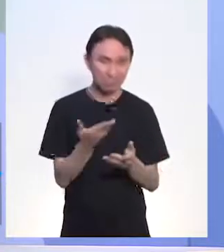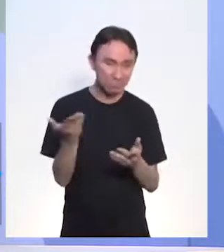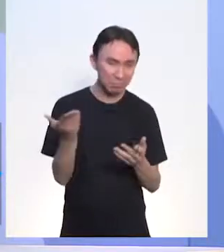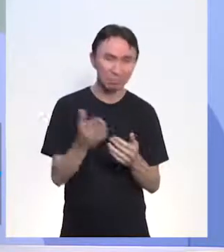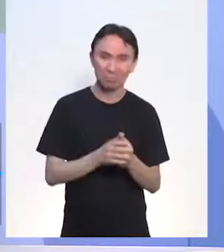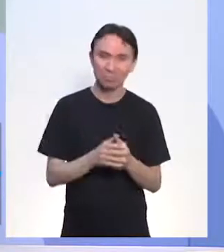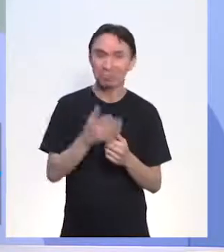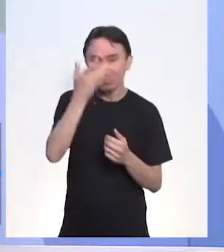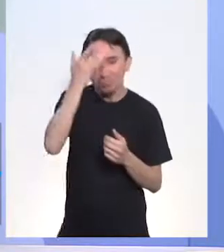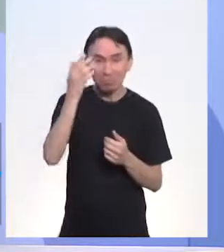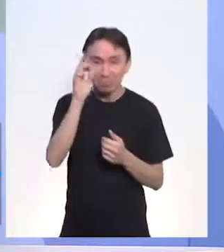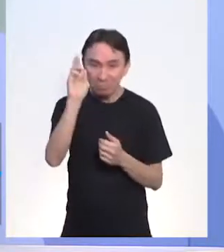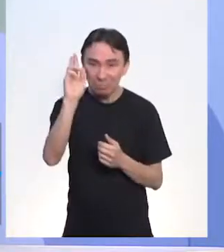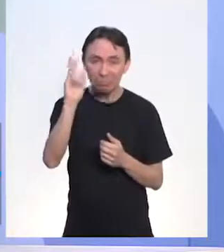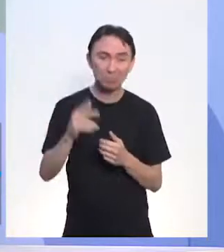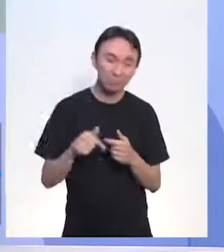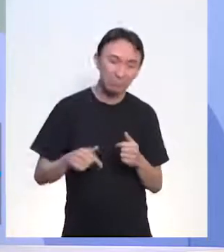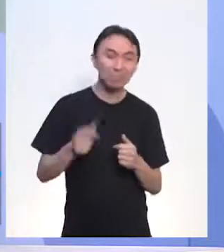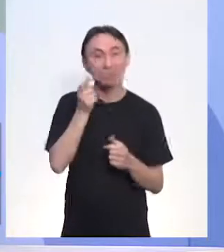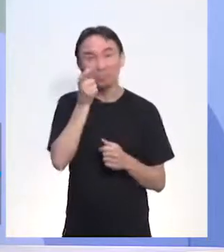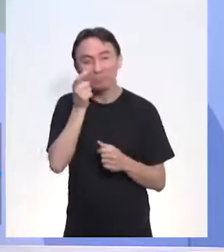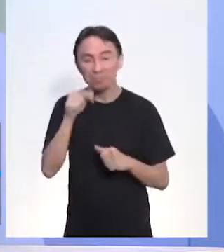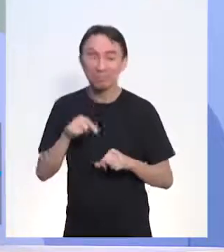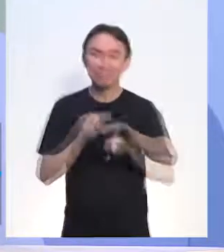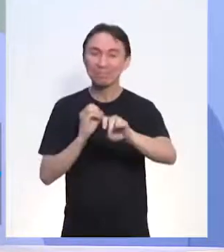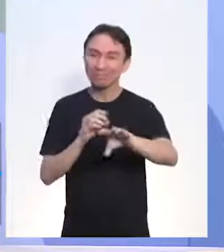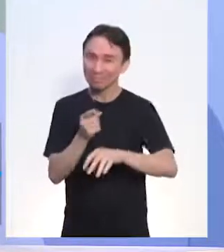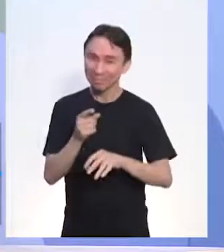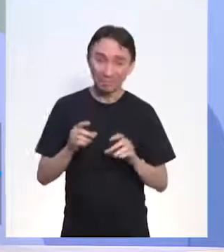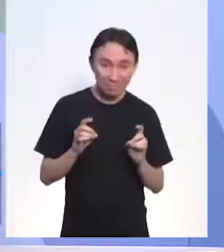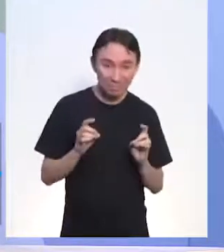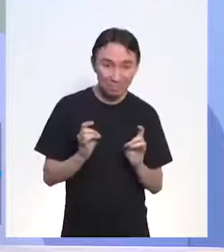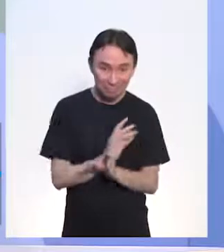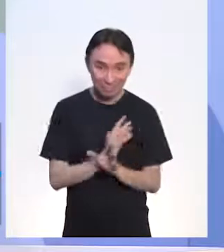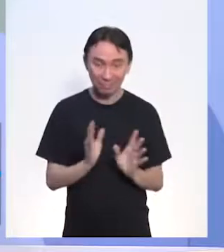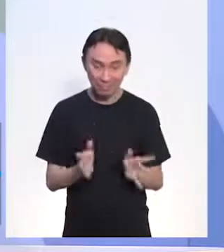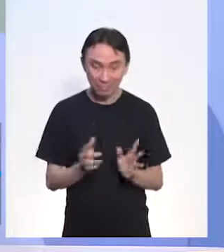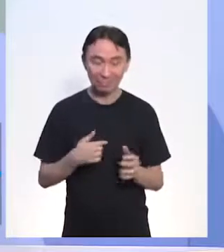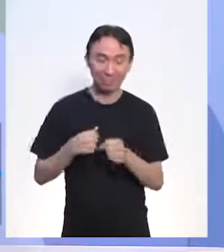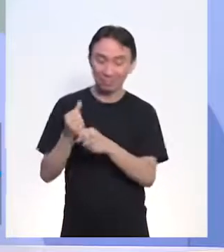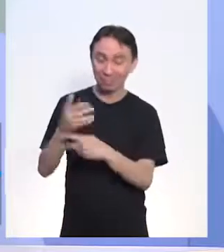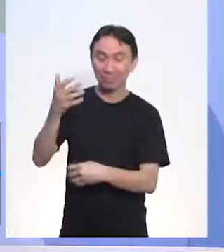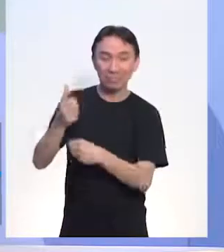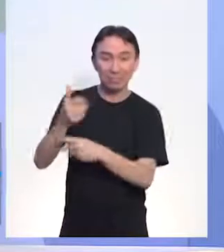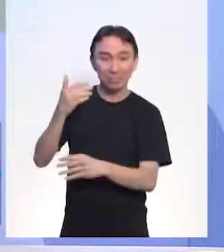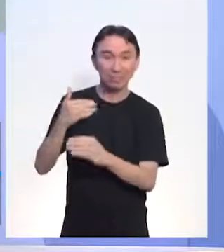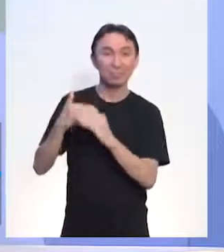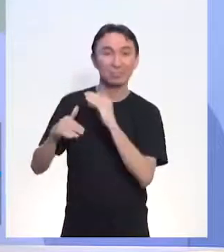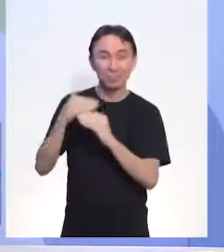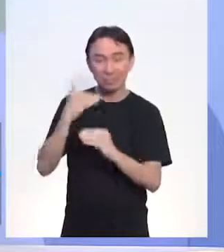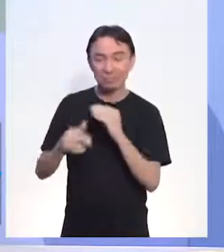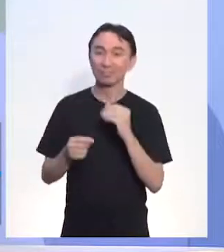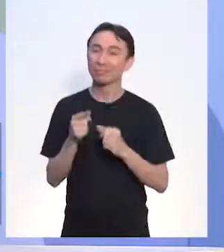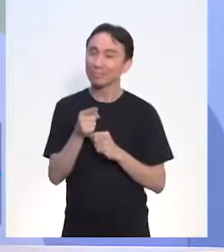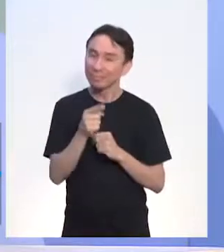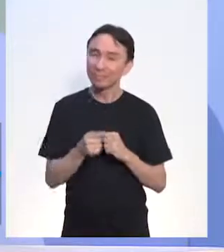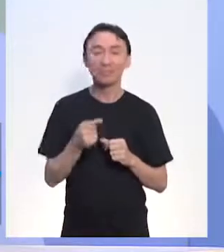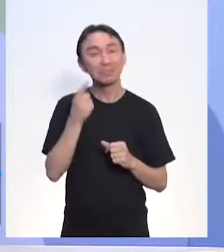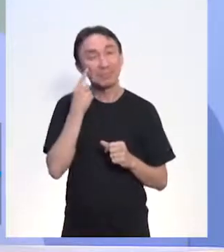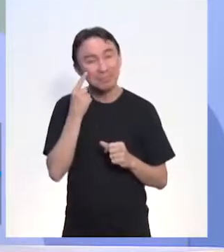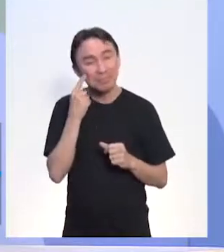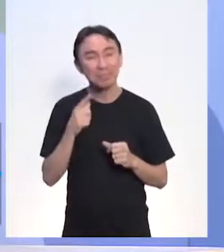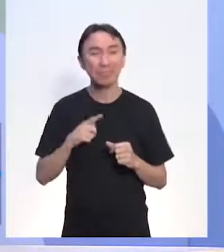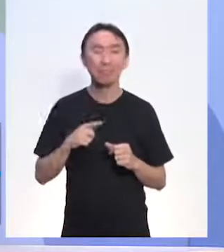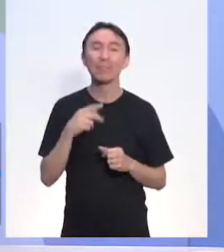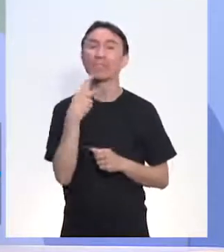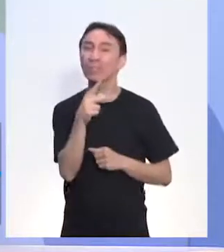da segunda série do ensino médio, aqui no Centro de Mídias. Mandem suas respostas lá no chat da sua turma. E você, professor, mande o